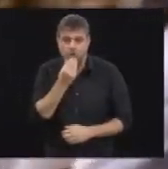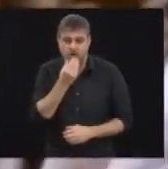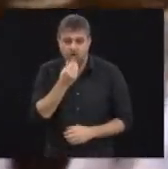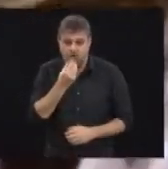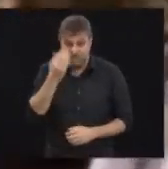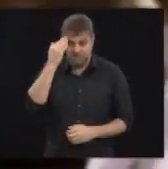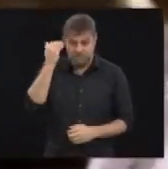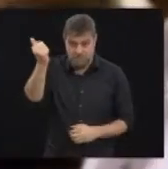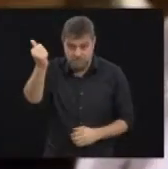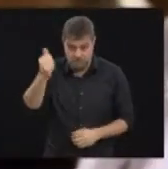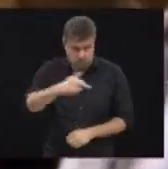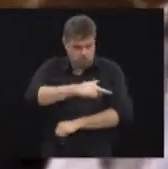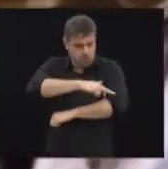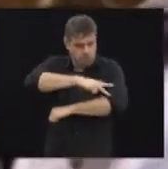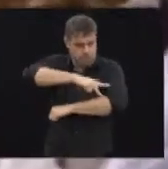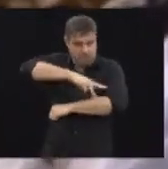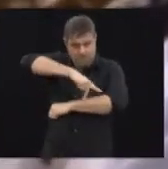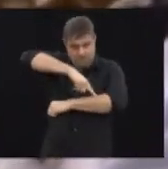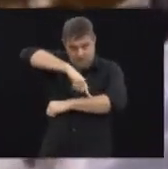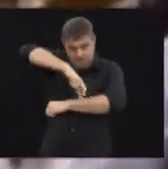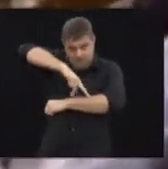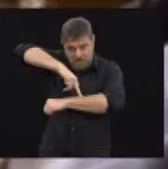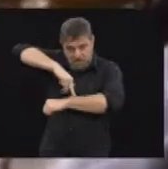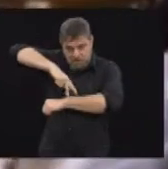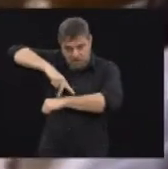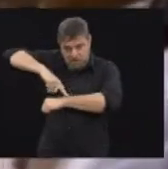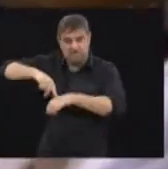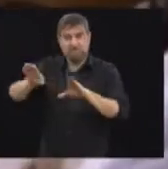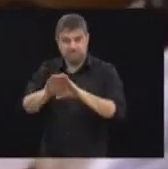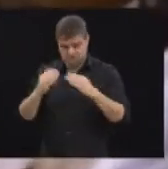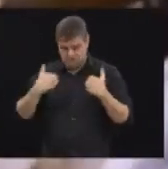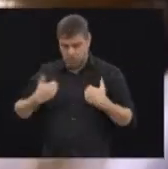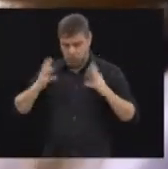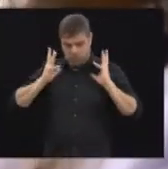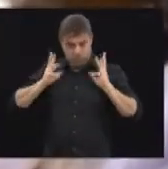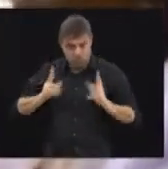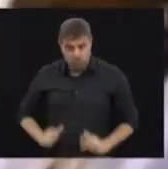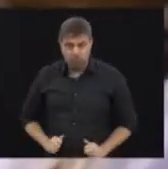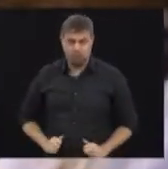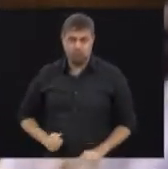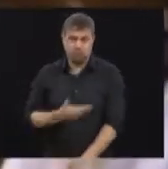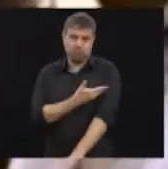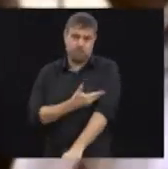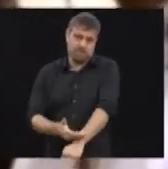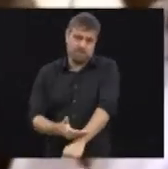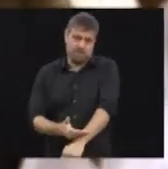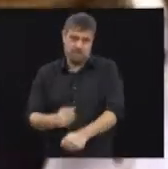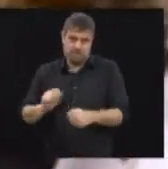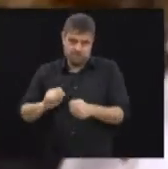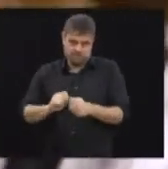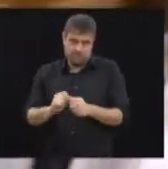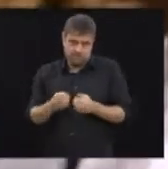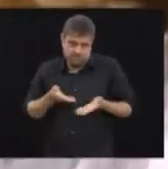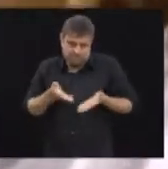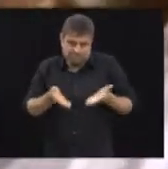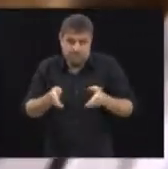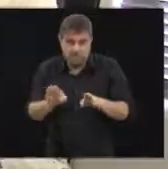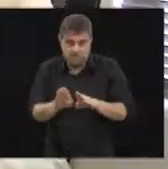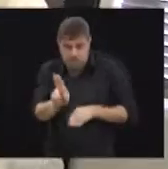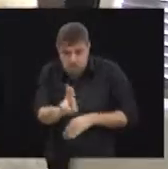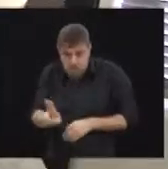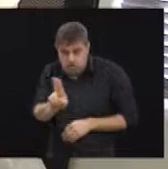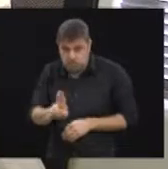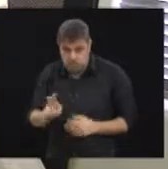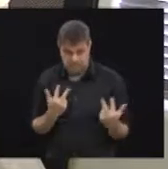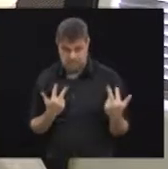fez foi isso, despigmentar o que ainda ele tinha pigmentado. Ou, às vezes, a gente usa fazer isso.